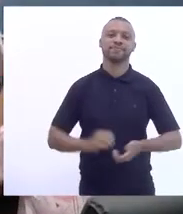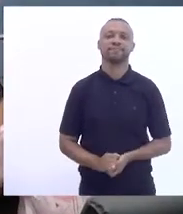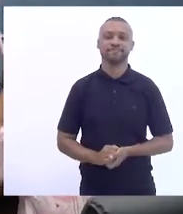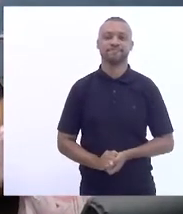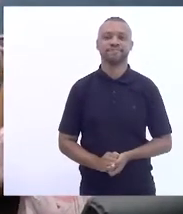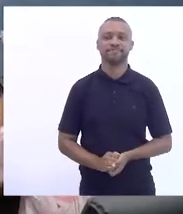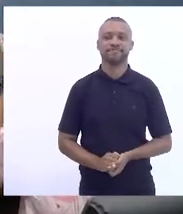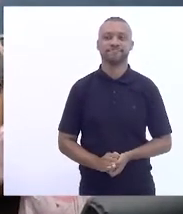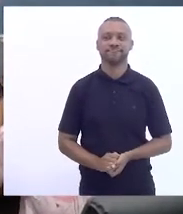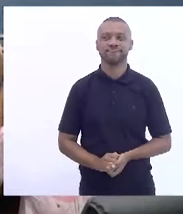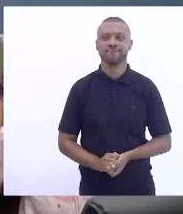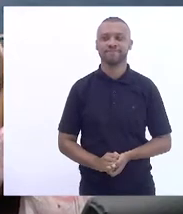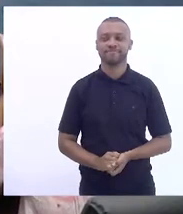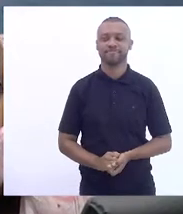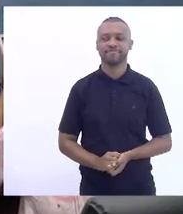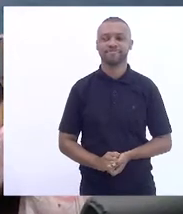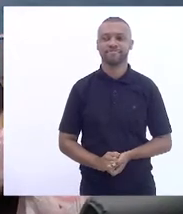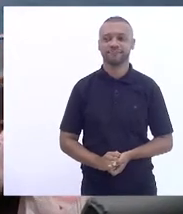oi oi